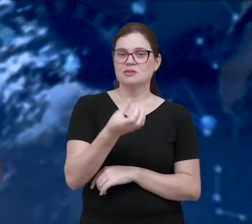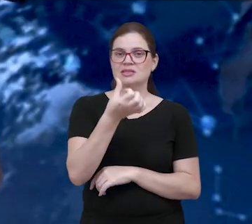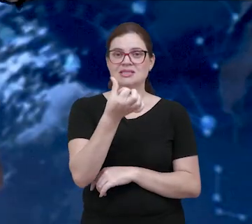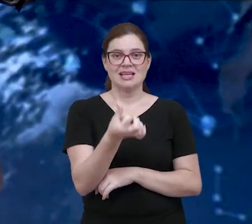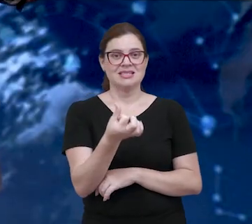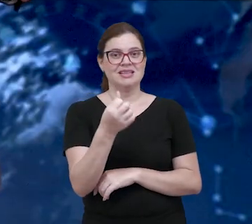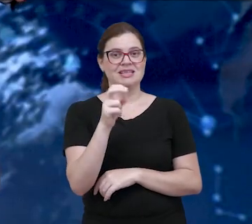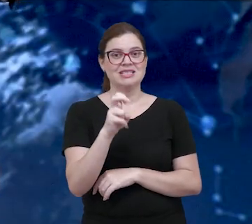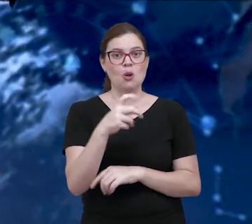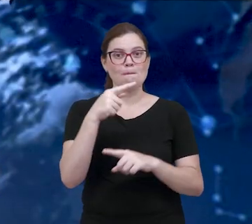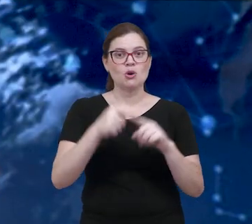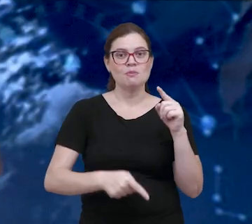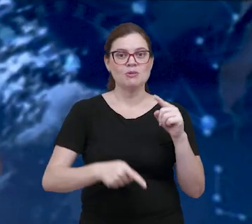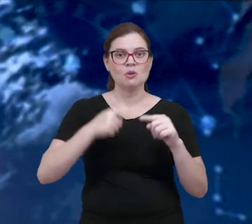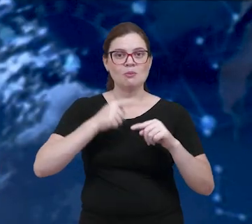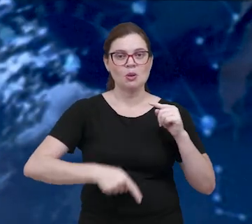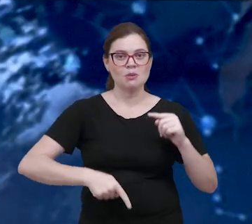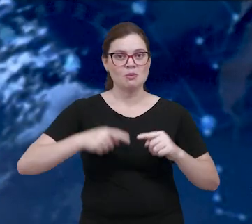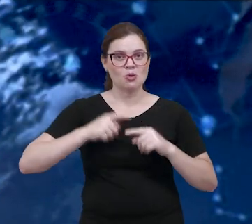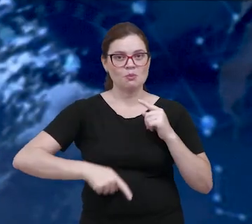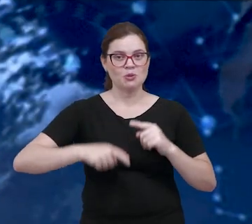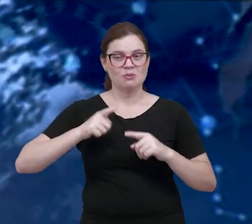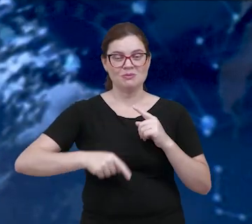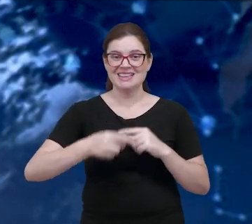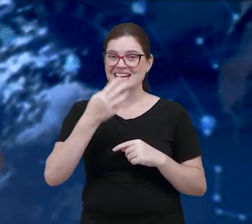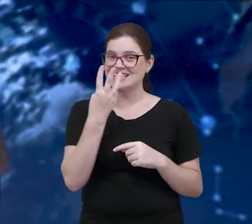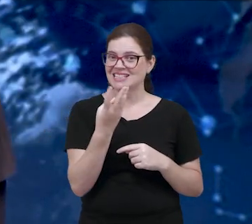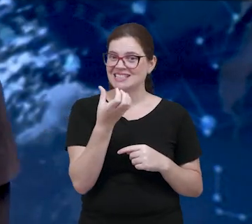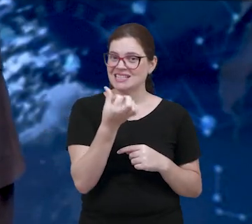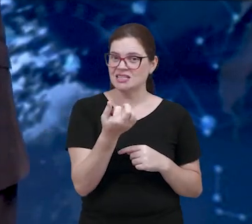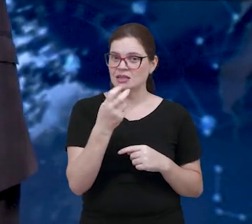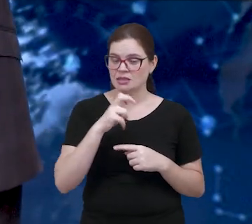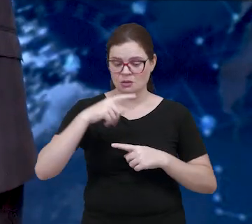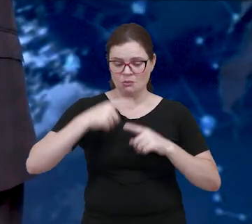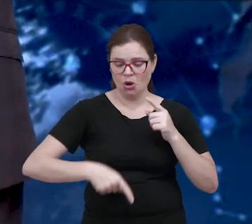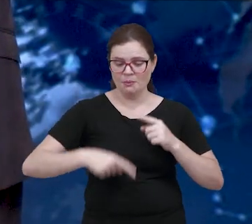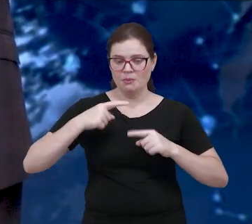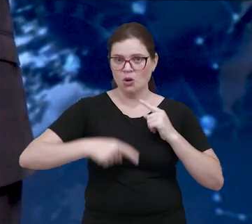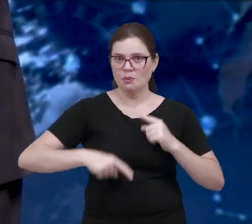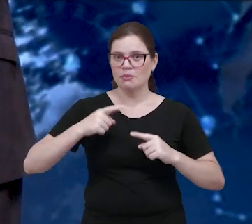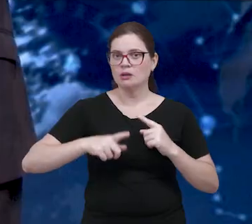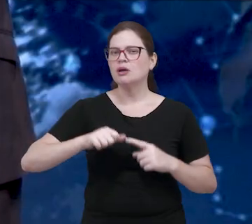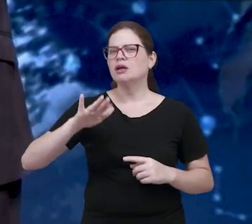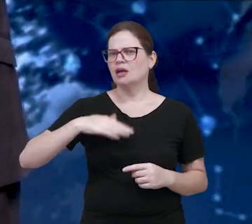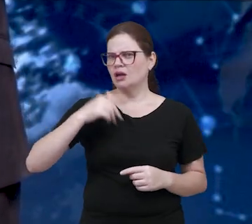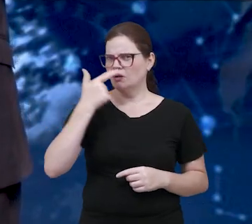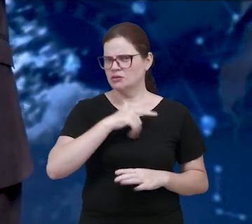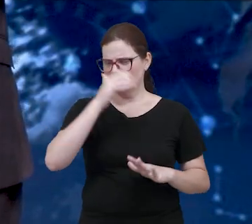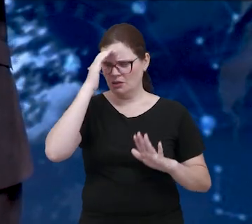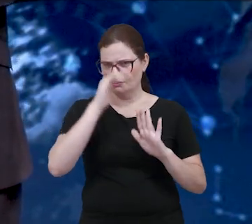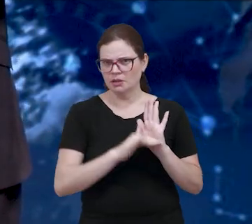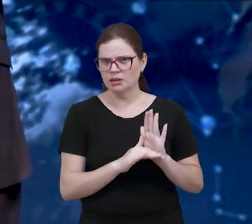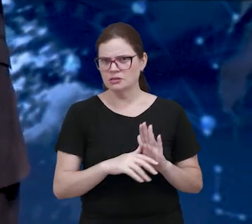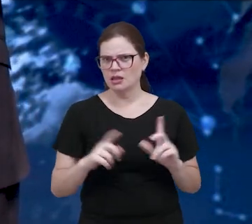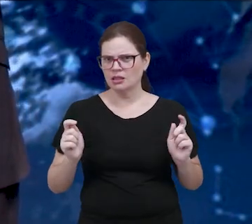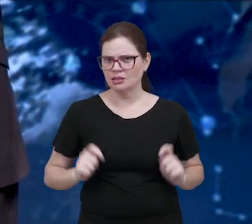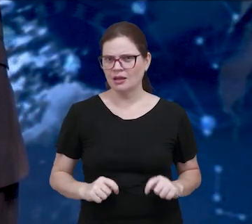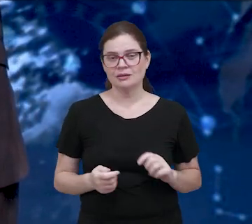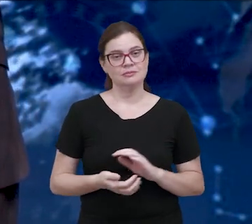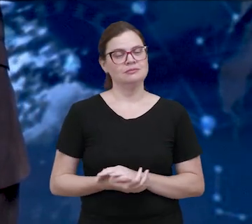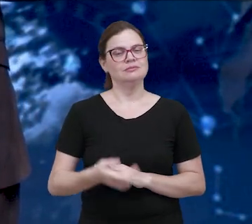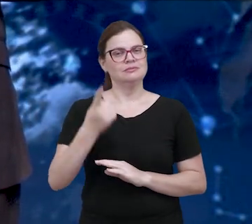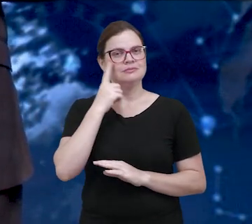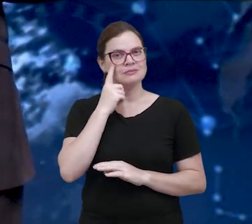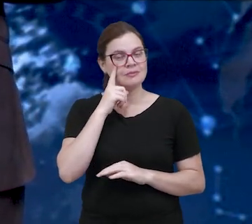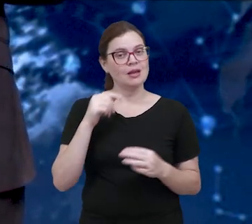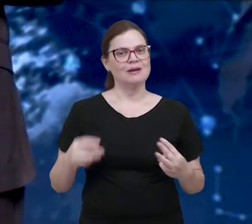365 proibições de rabinos, israelitas, tudo aí. Ninguém consegue guardar, né? Então, veja só, os